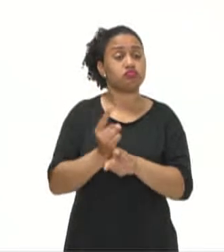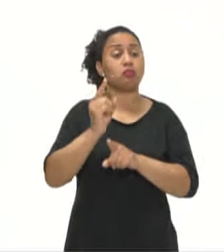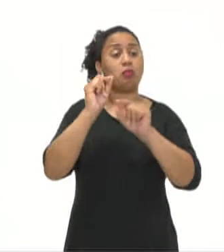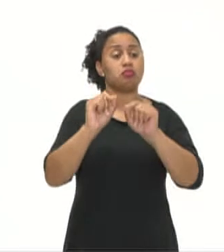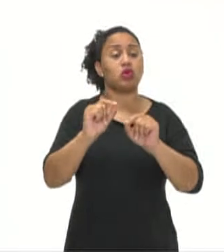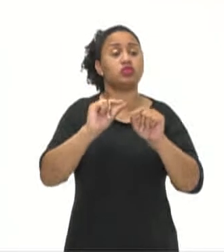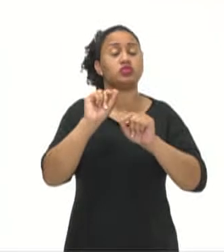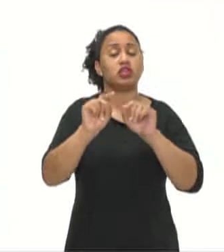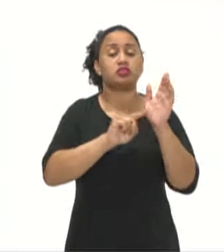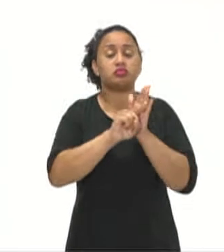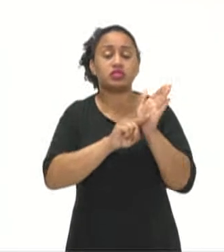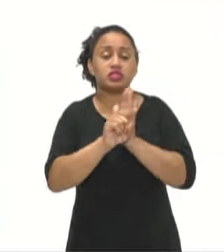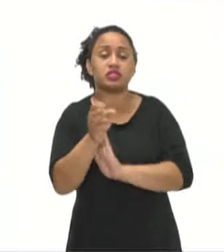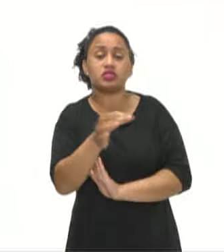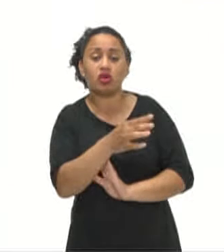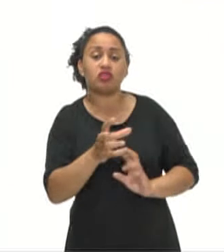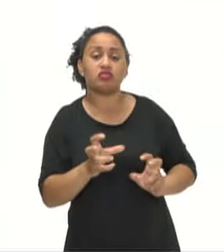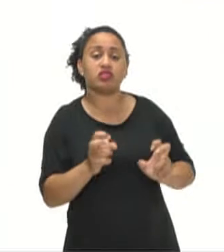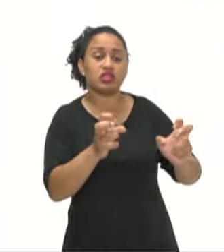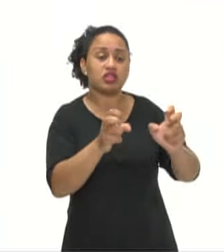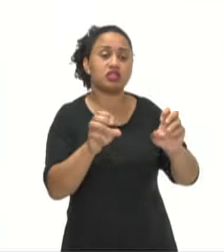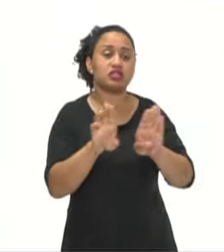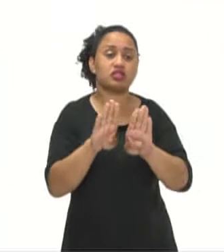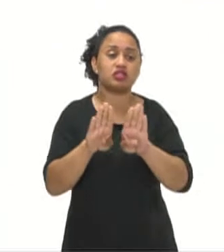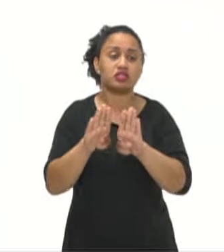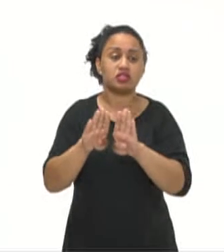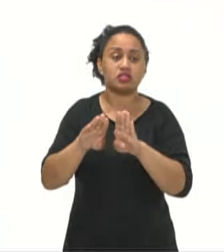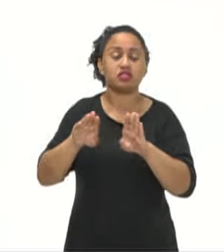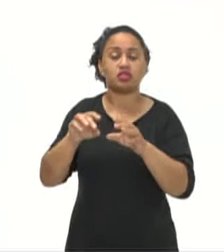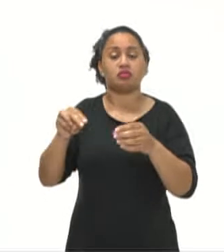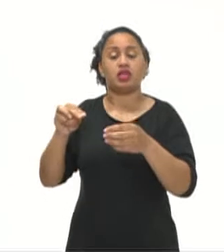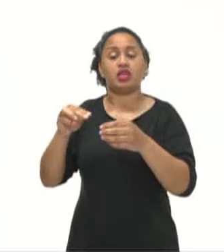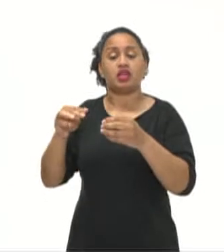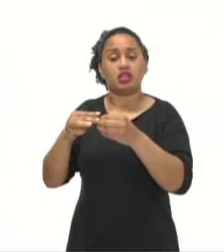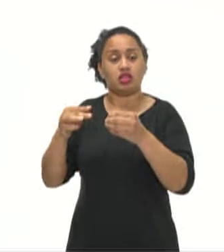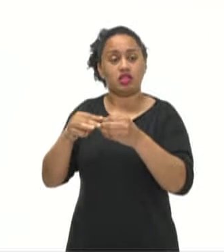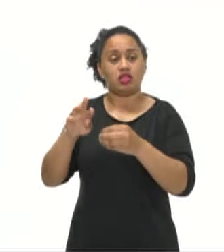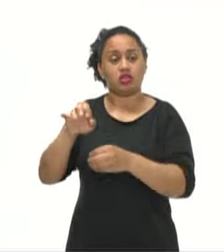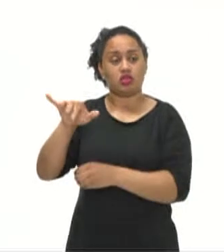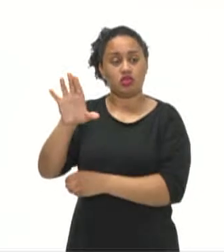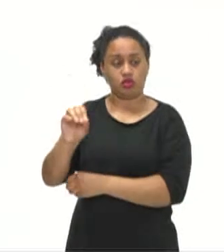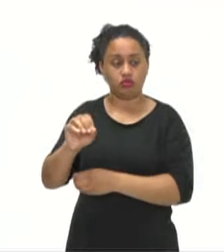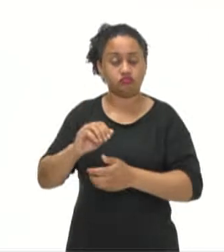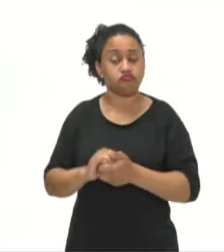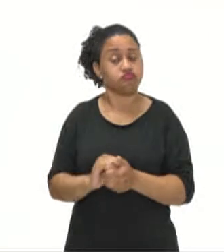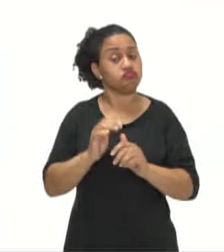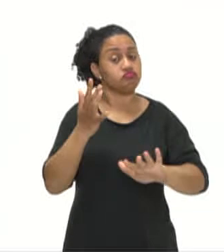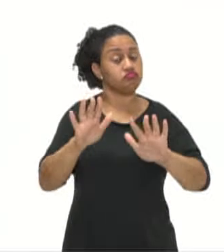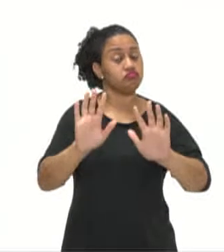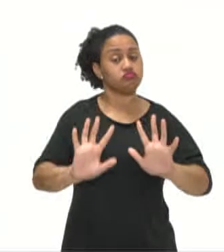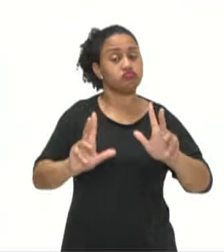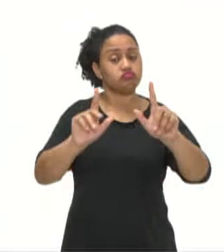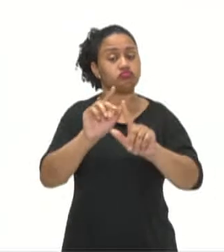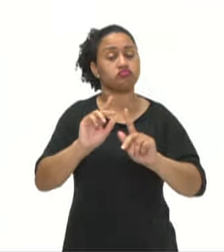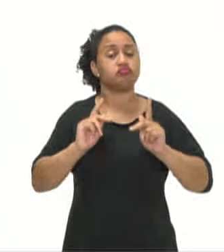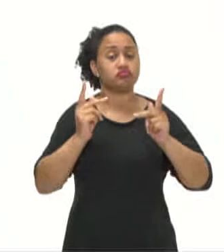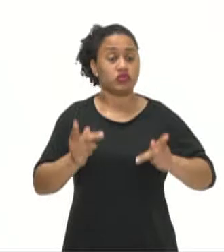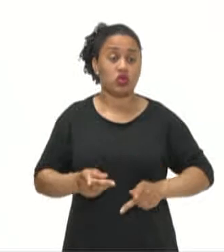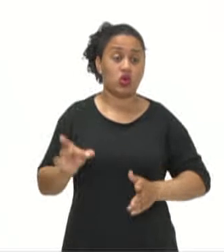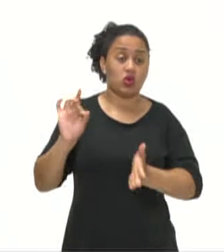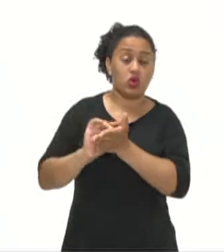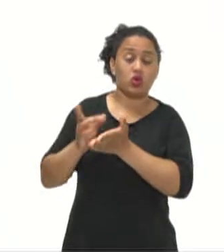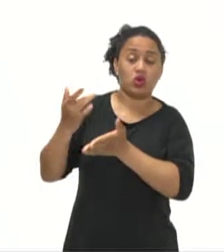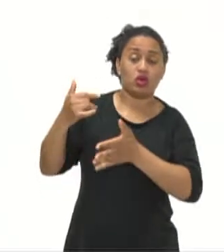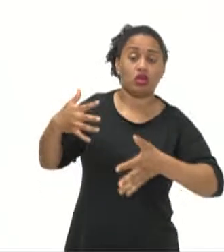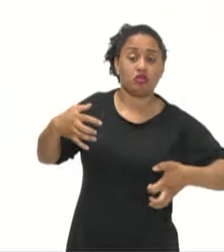trazer novas pesquisas sobre câncer e células-tronco. Pode ser que a humanidade descende do macaco,